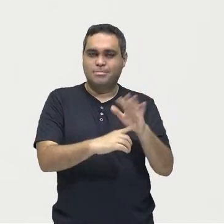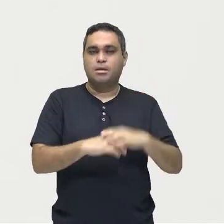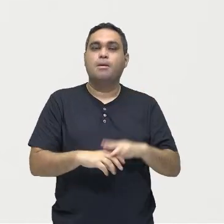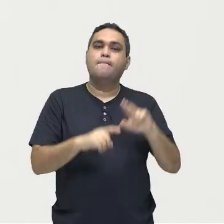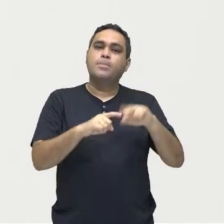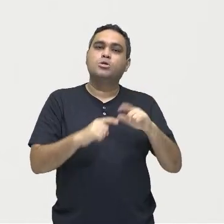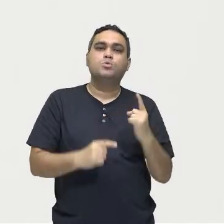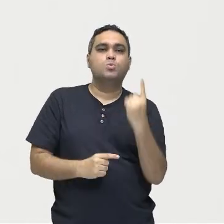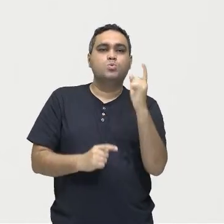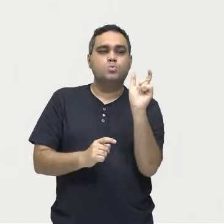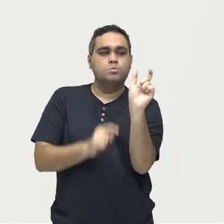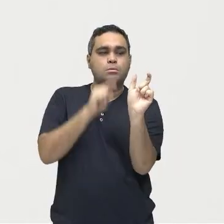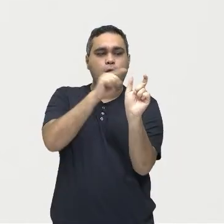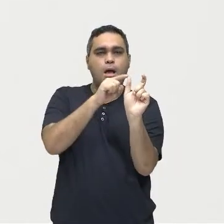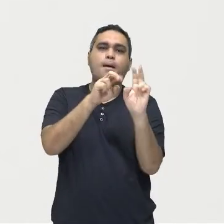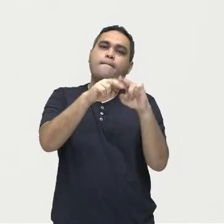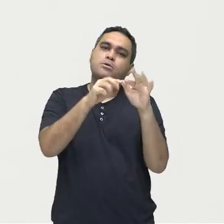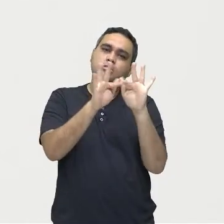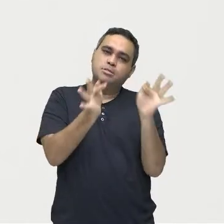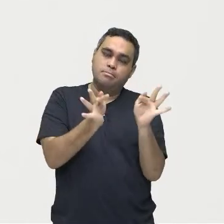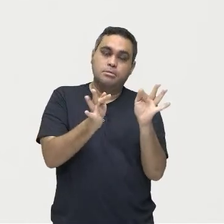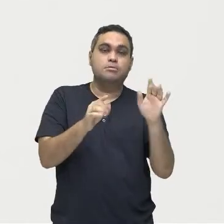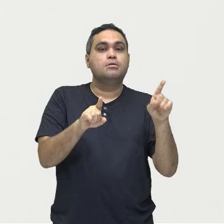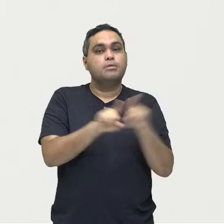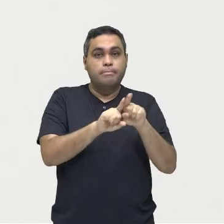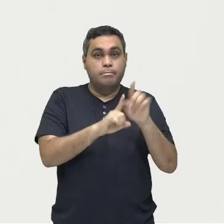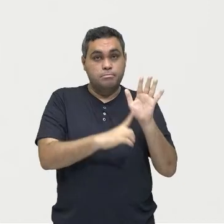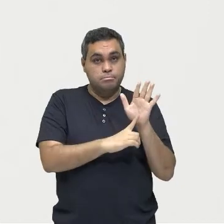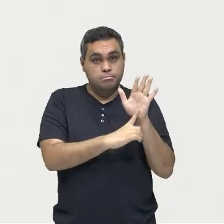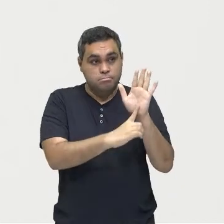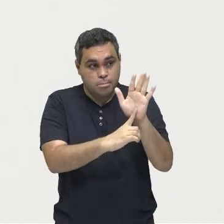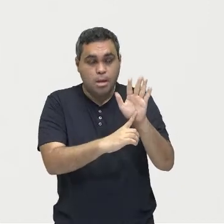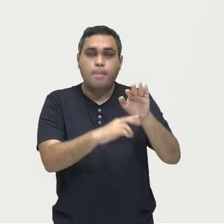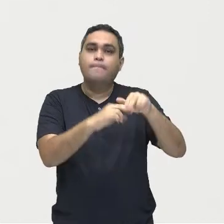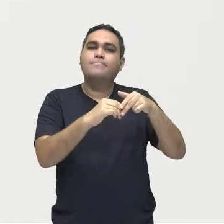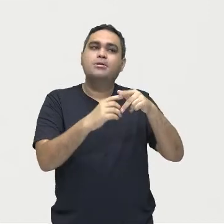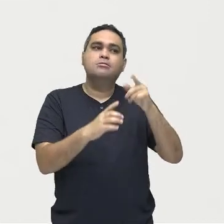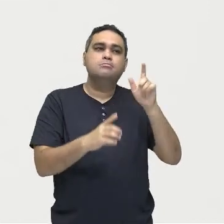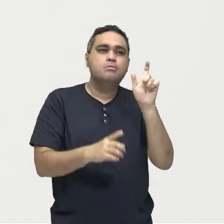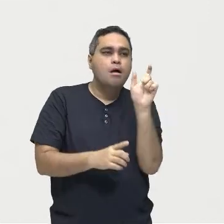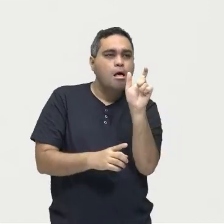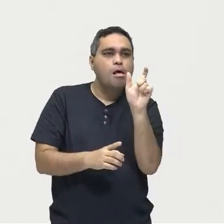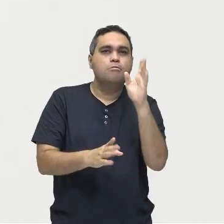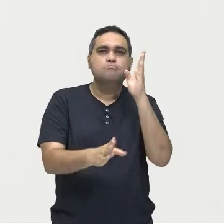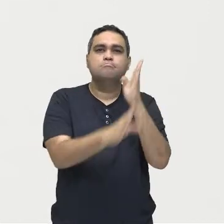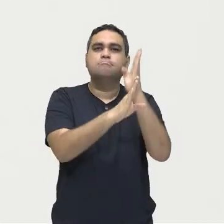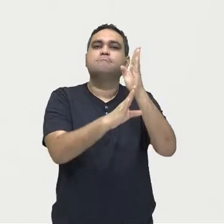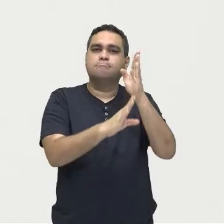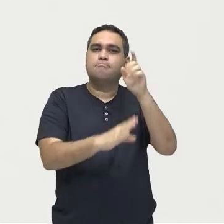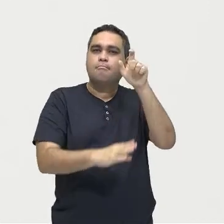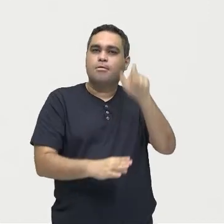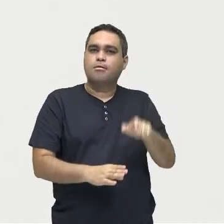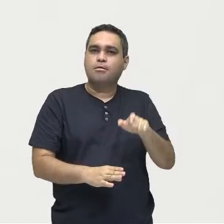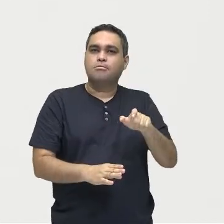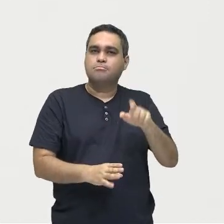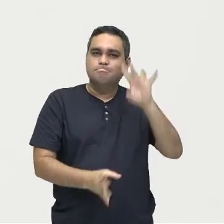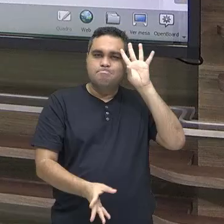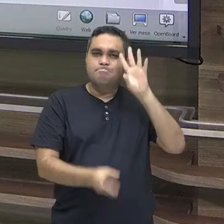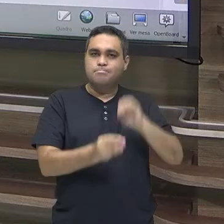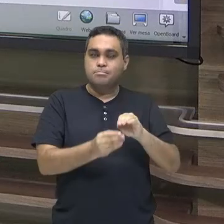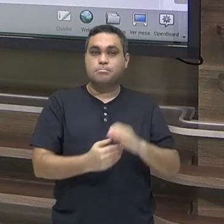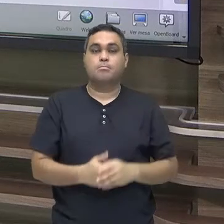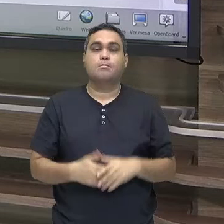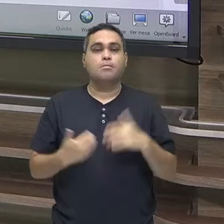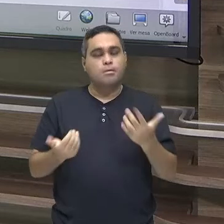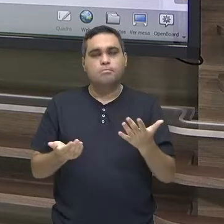porque está definido na oração. A gente consegue identificá-lo naturalmente, né, no contexto da oração. Ok?